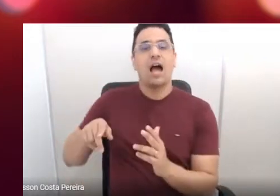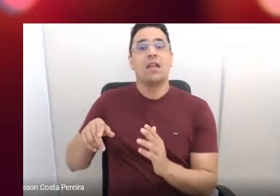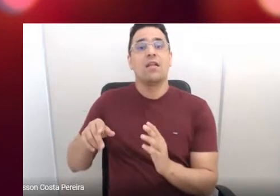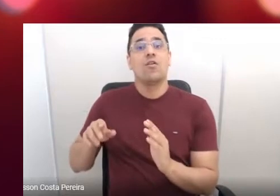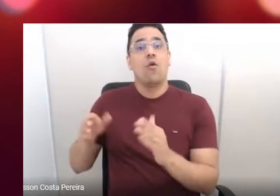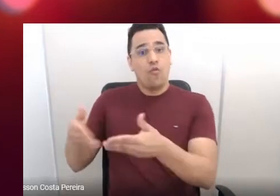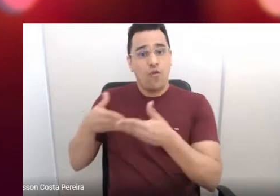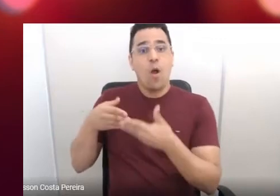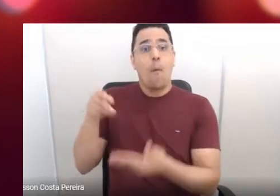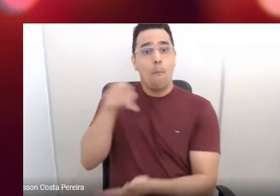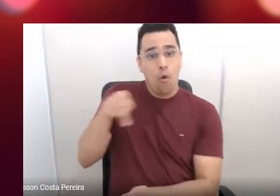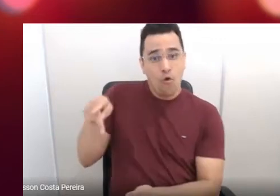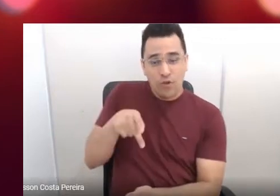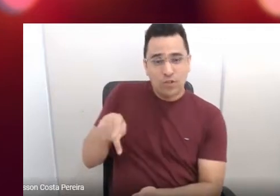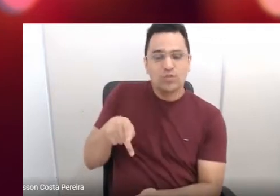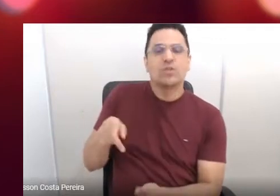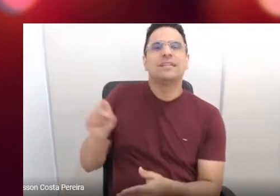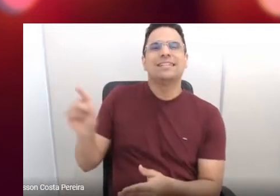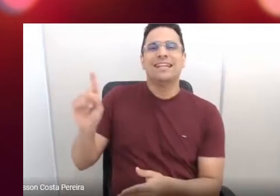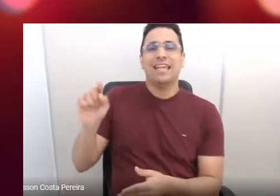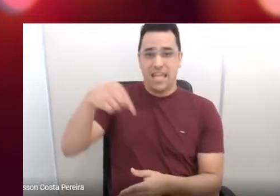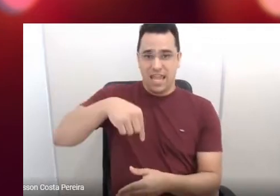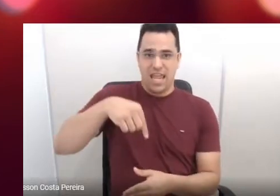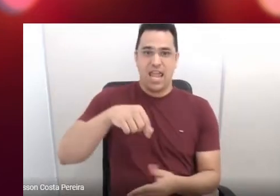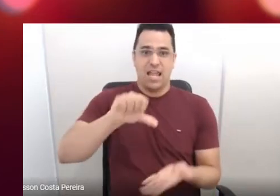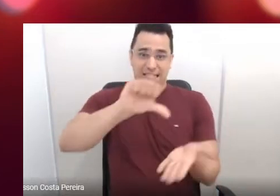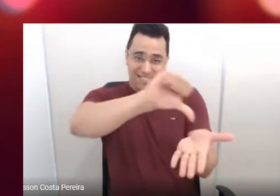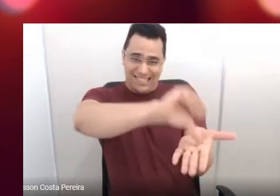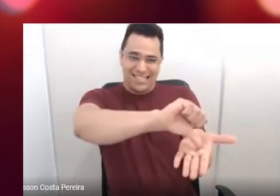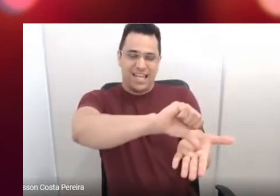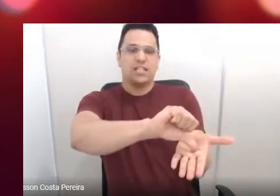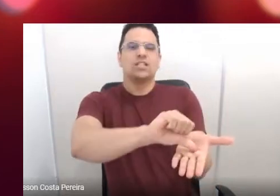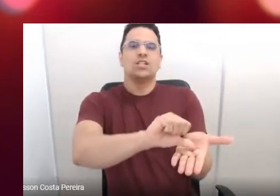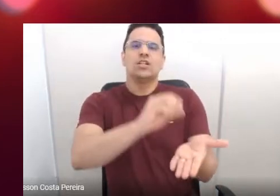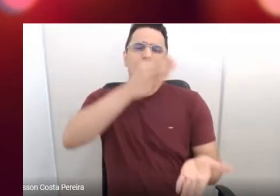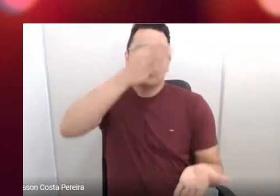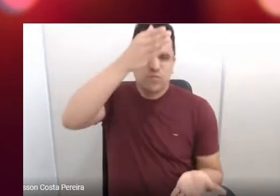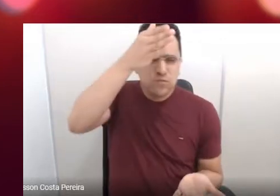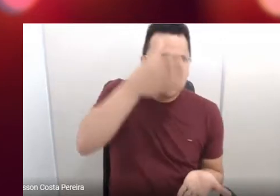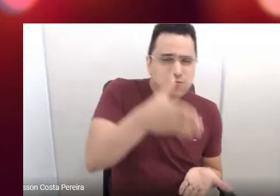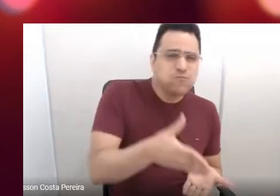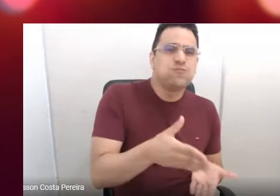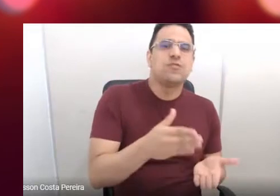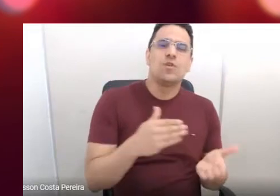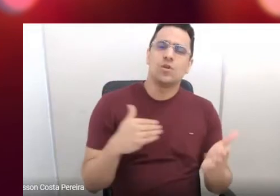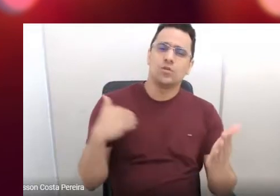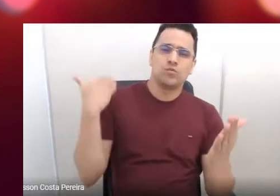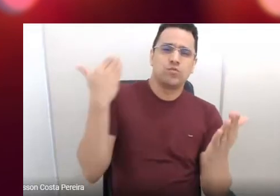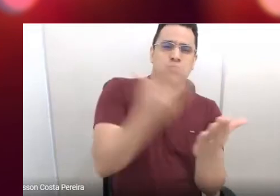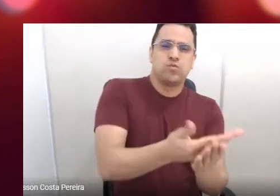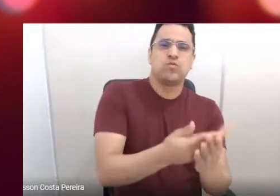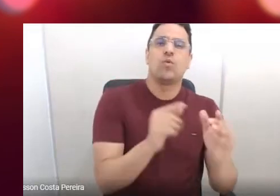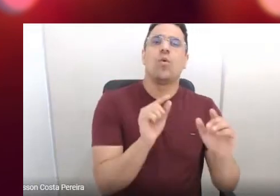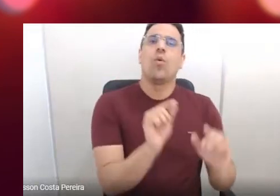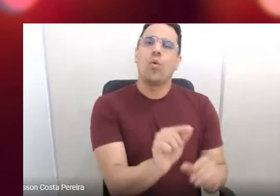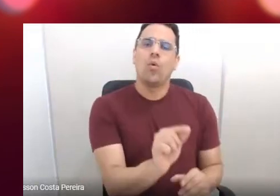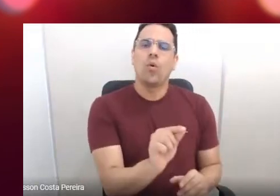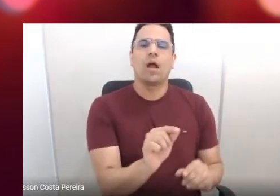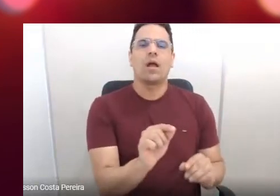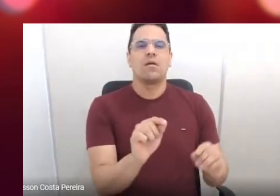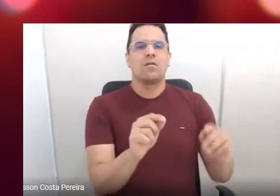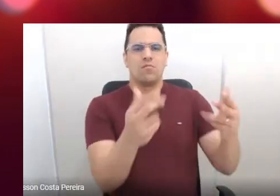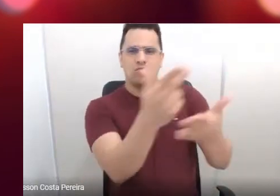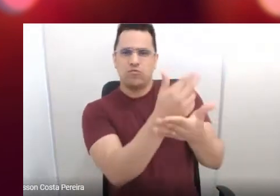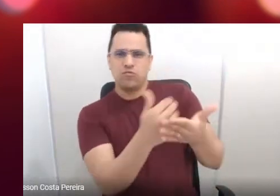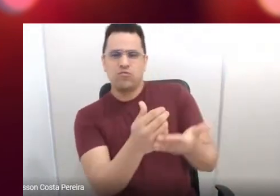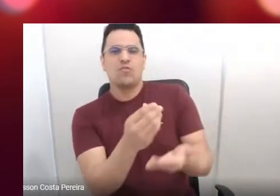muitos professores que realmente passavam o dia aqui dentro do Instituto para realizar essas atividades, como